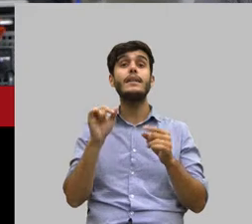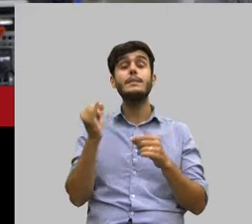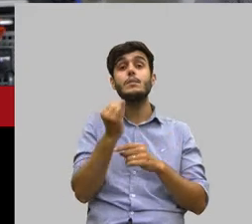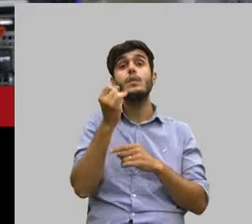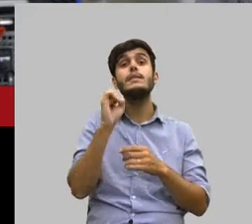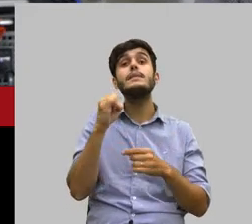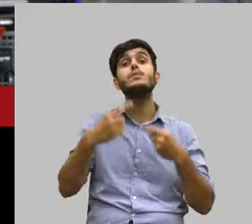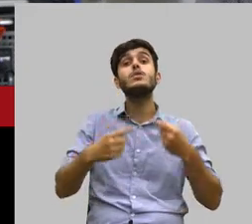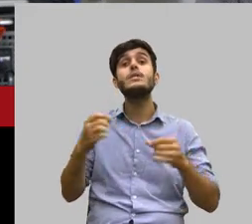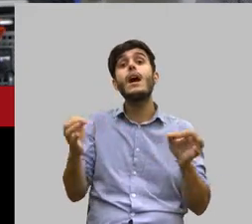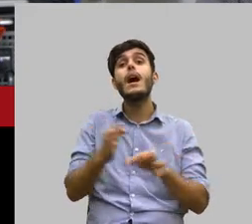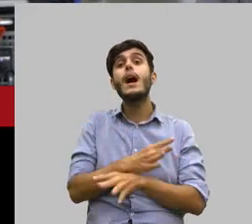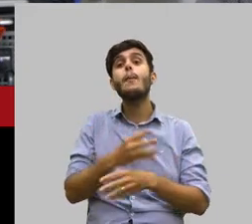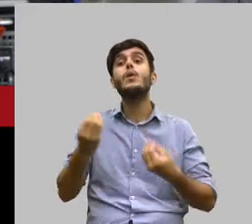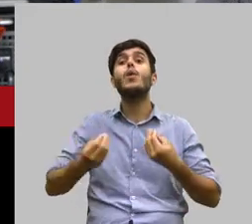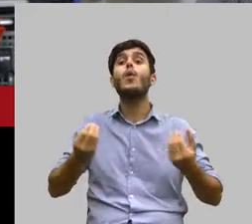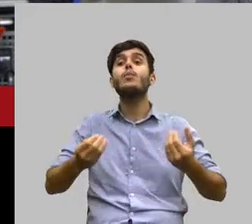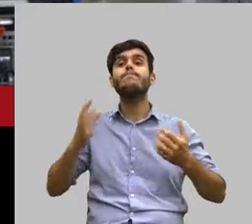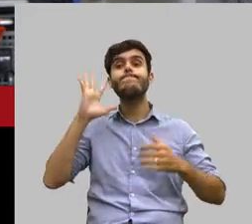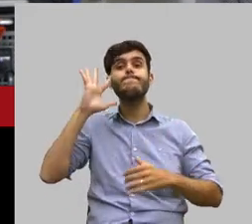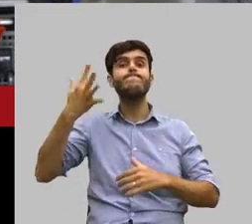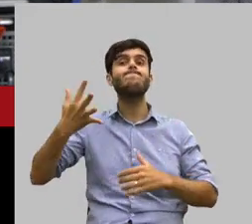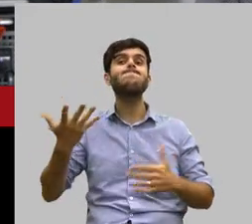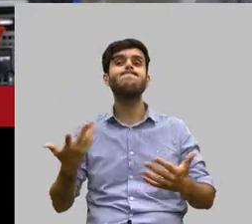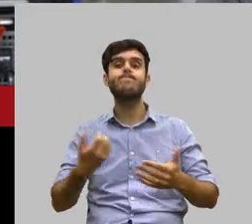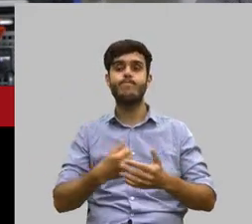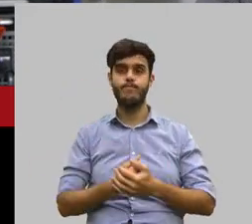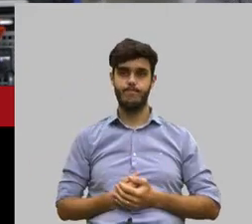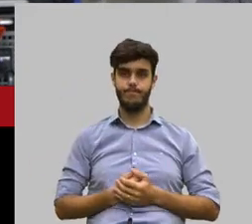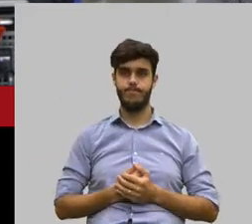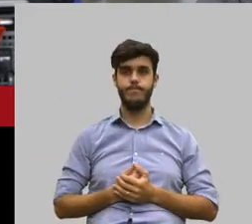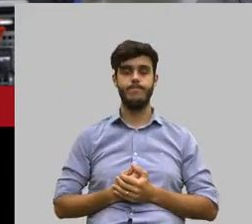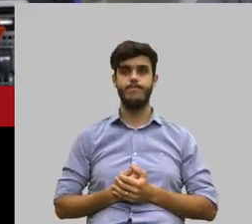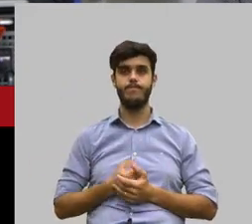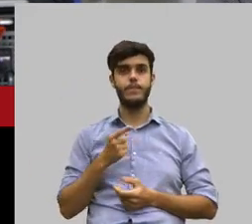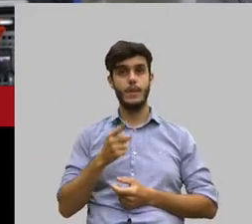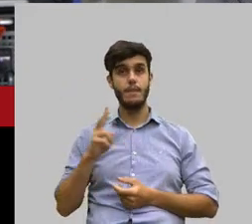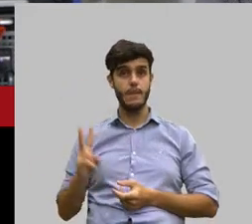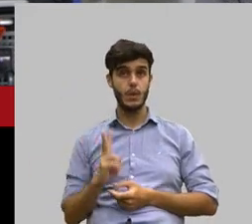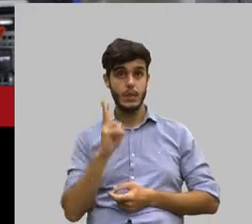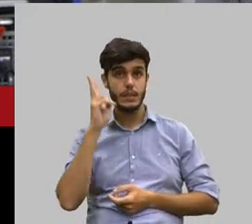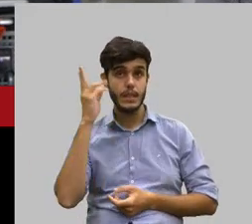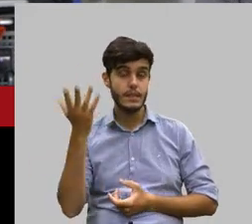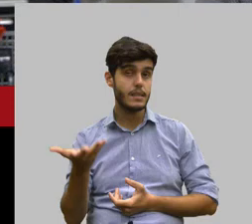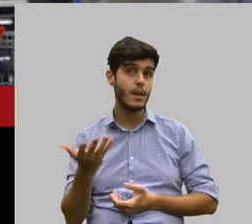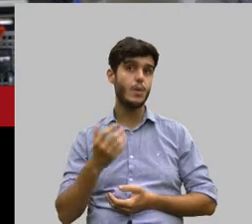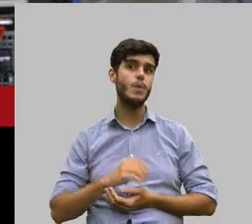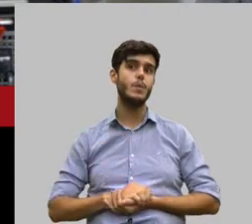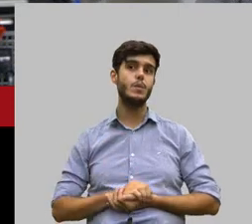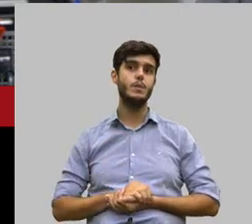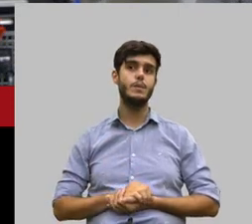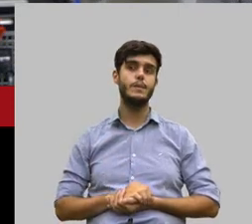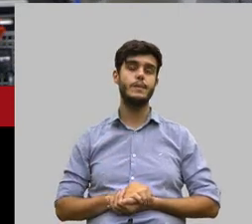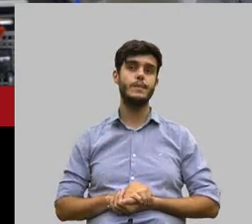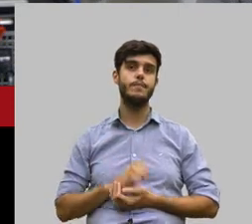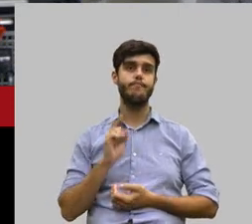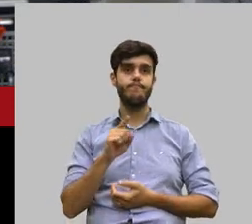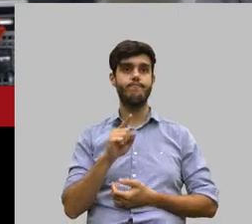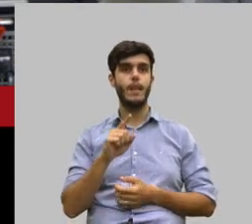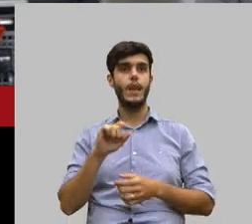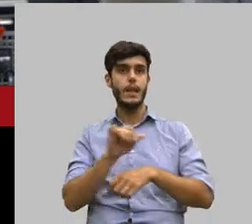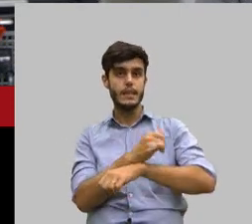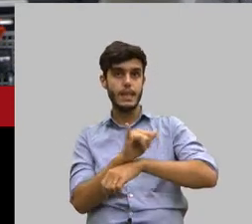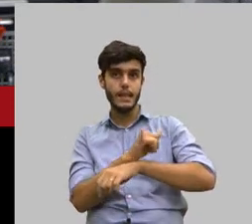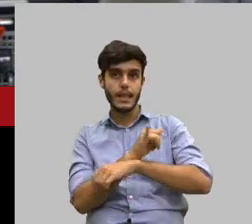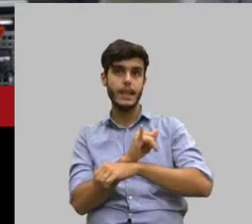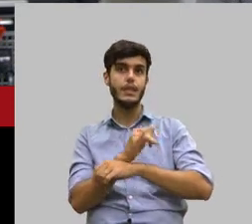acaba como é que fica né uma política de valorização e e e e a tática do governo é uma tática